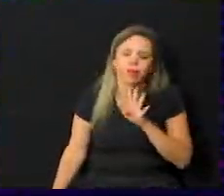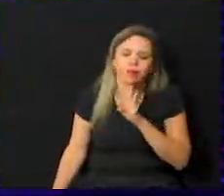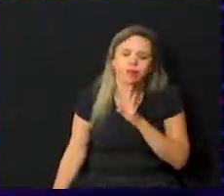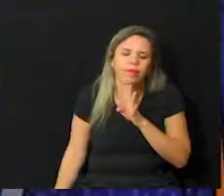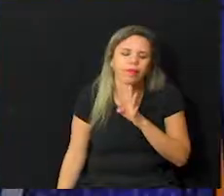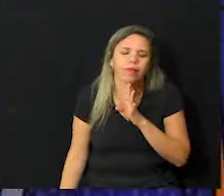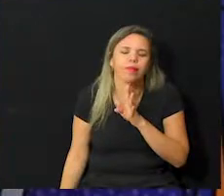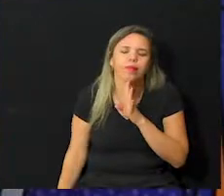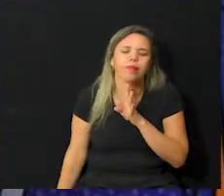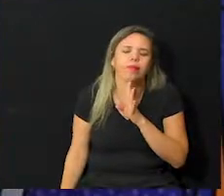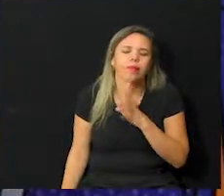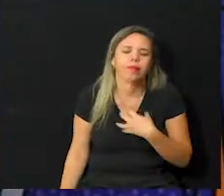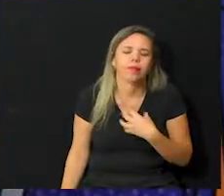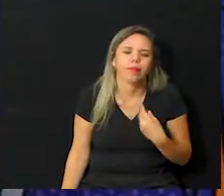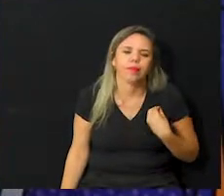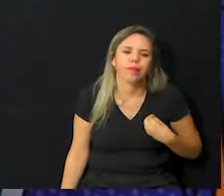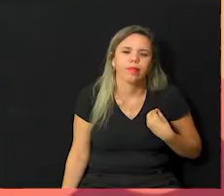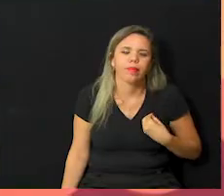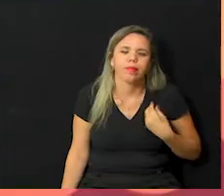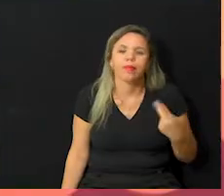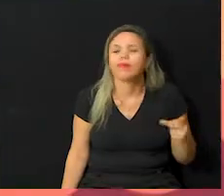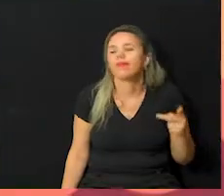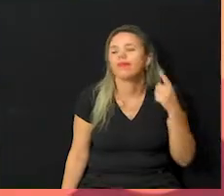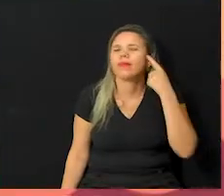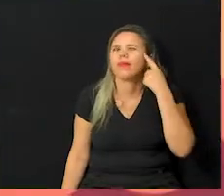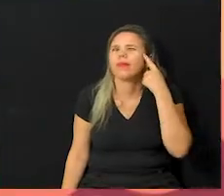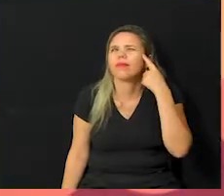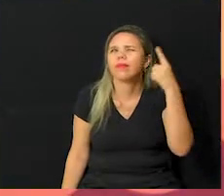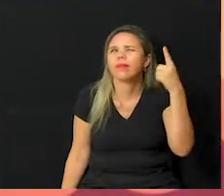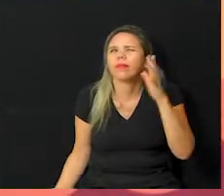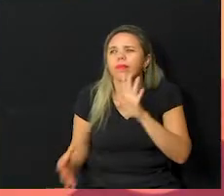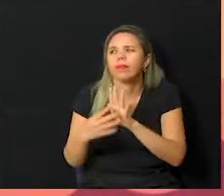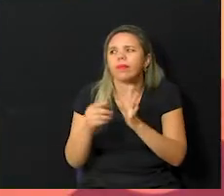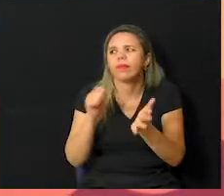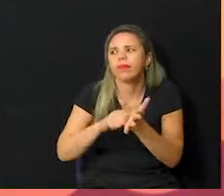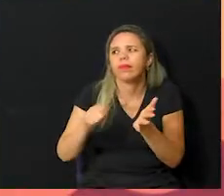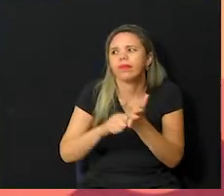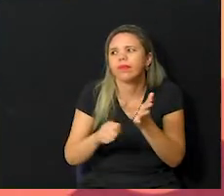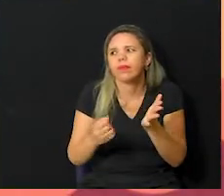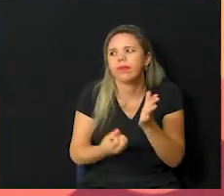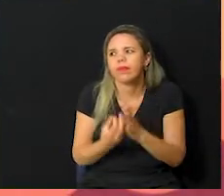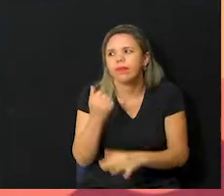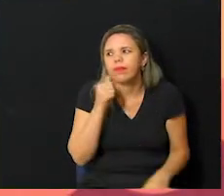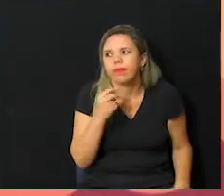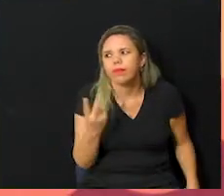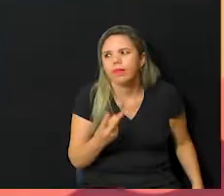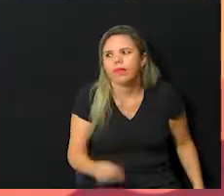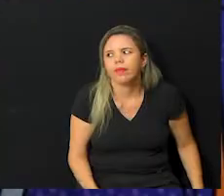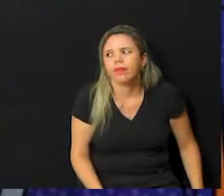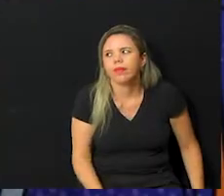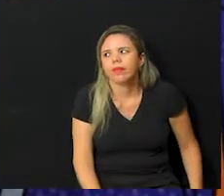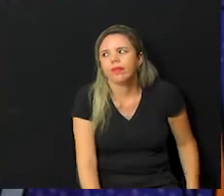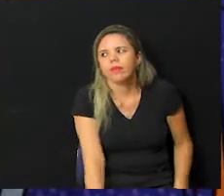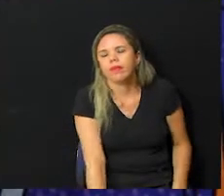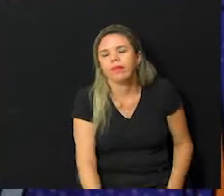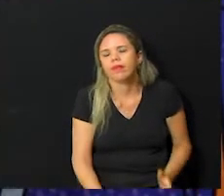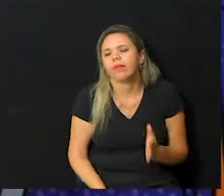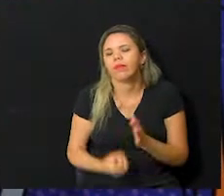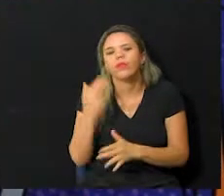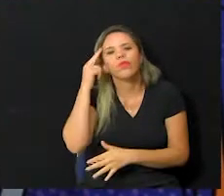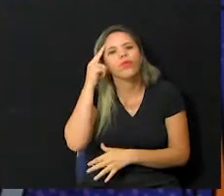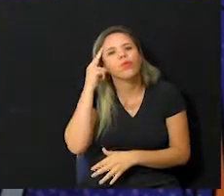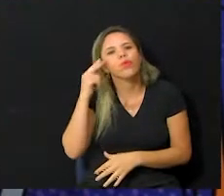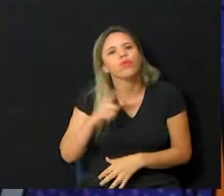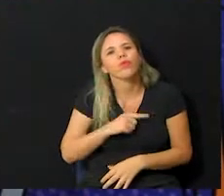assim, de conhecer o universo delas. E de onde surgiu a inspiração para criar as meninas? Bom, surgiu